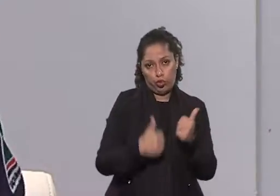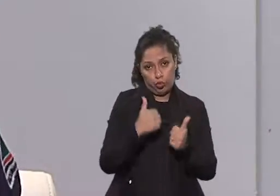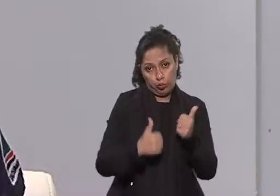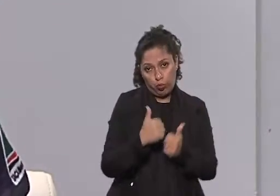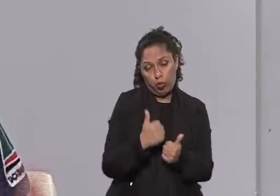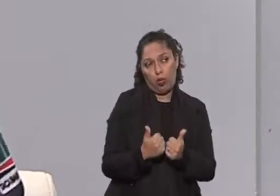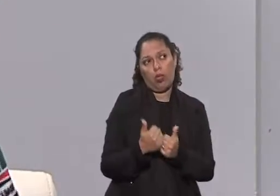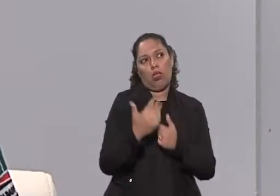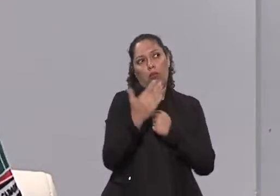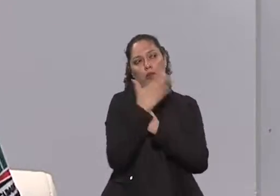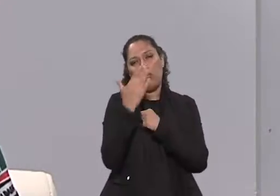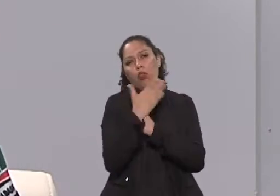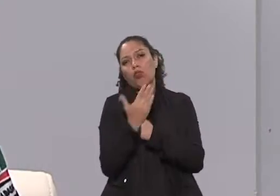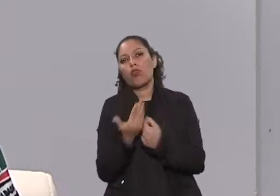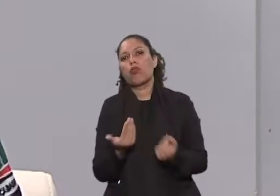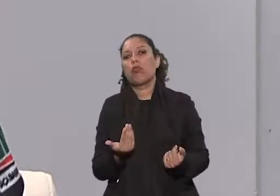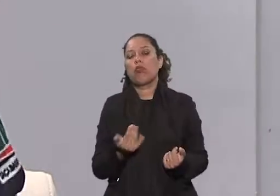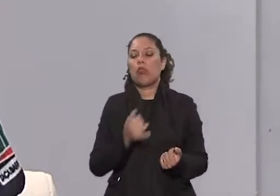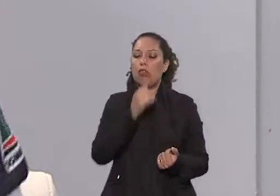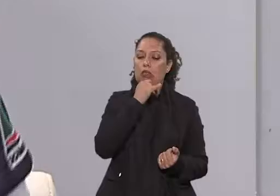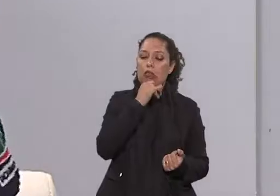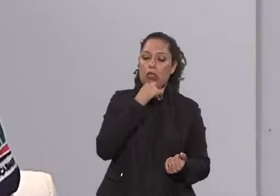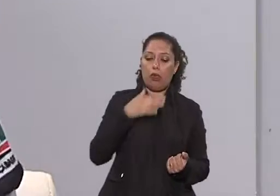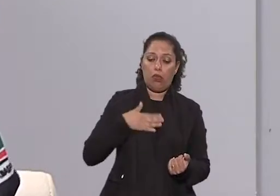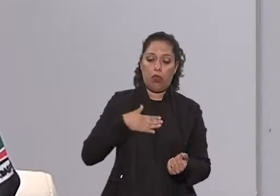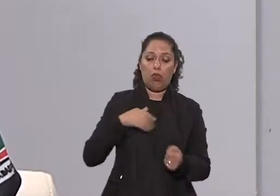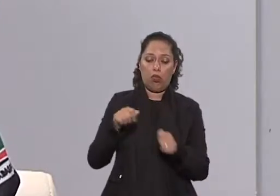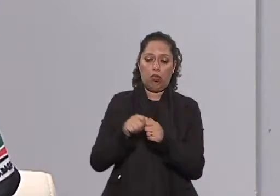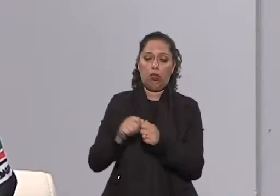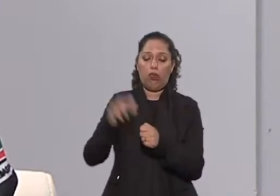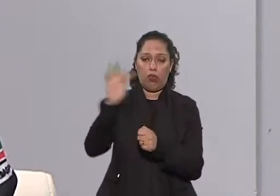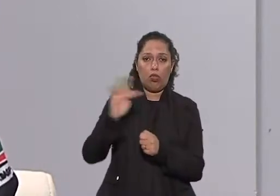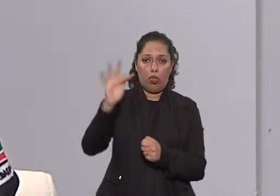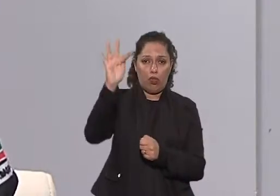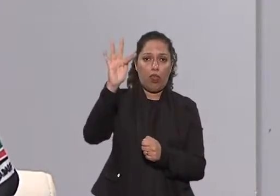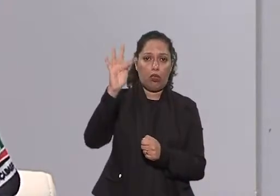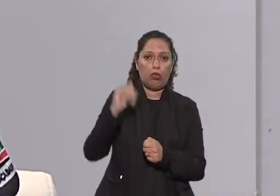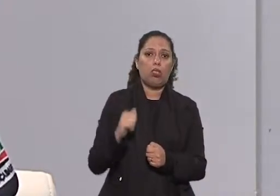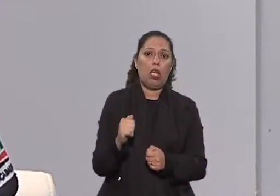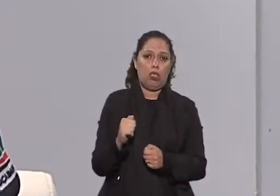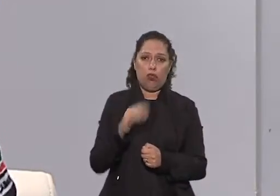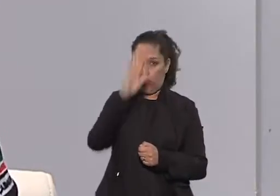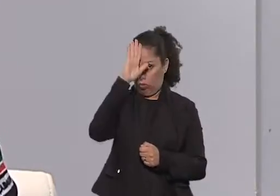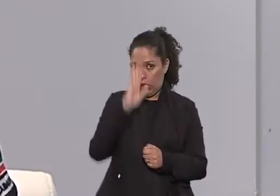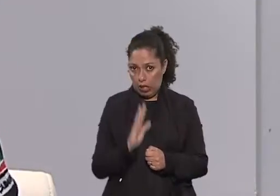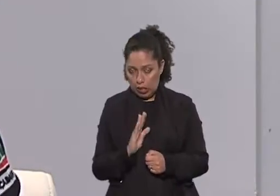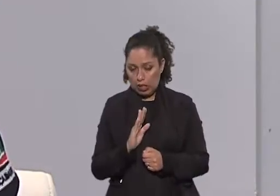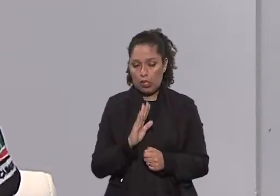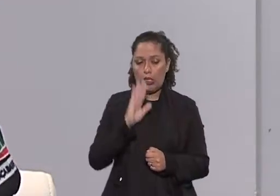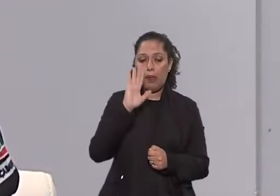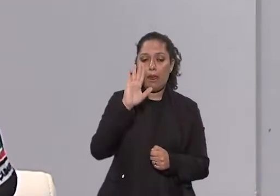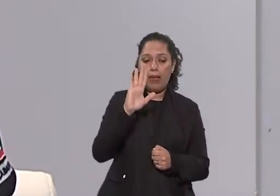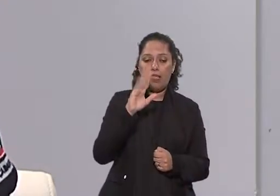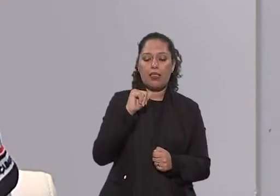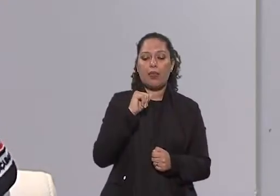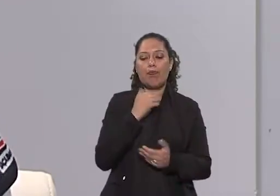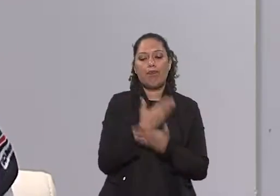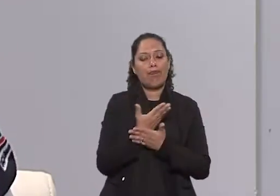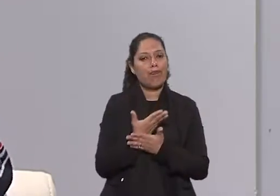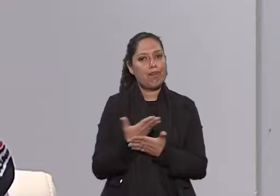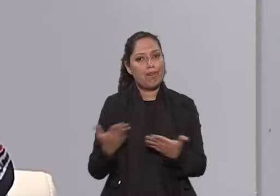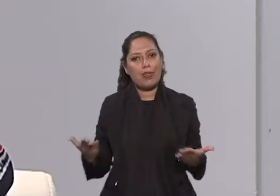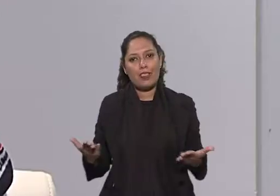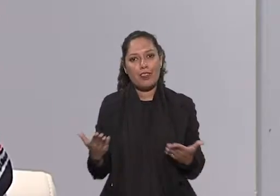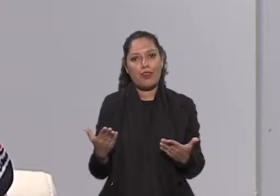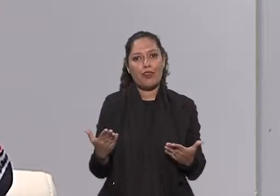o que traz pra gente né eu tive a oportunidade de fazer faculdade é dando bolsa só que eu me lesionei